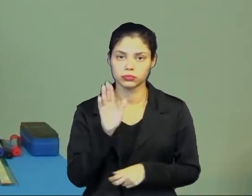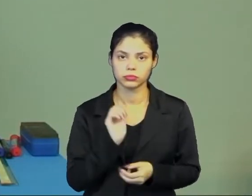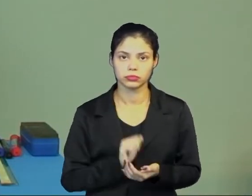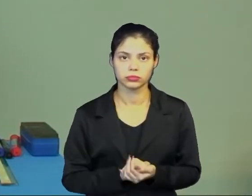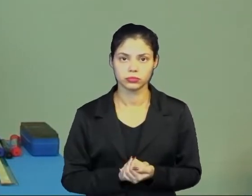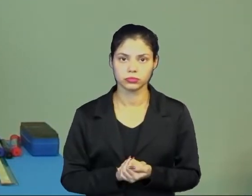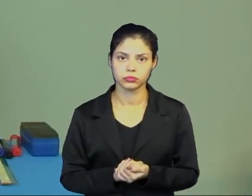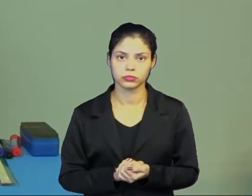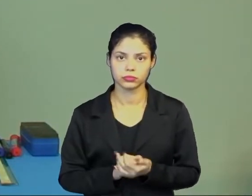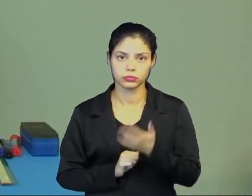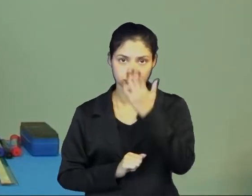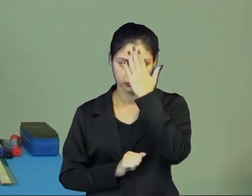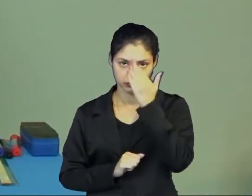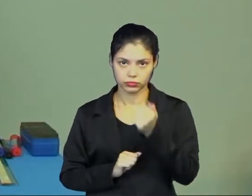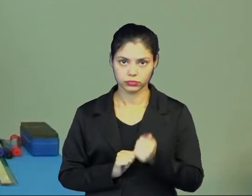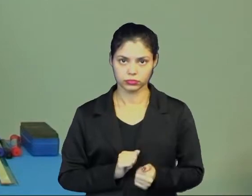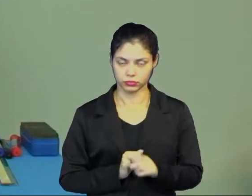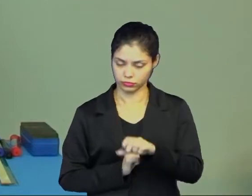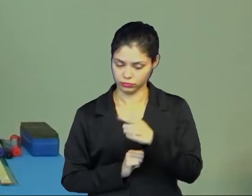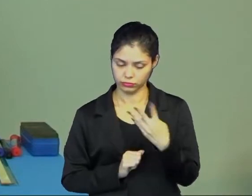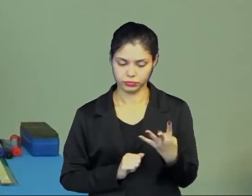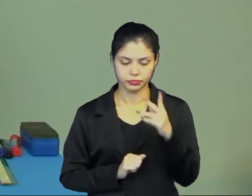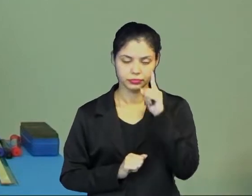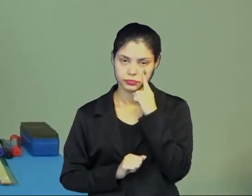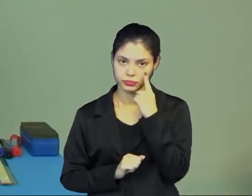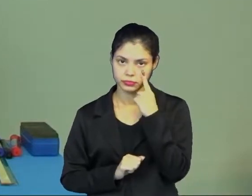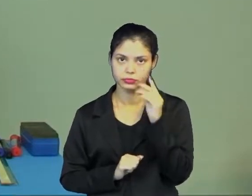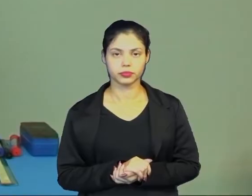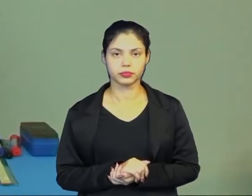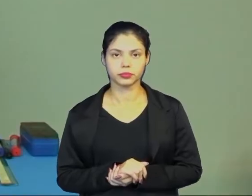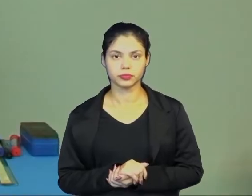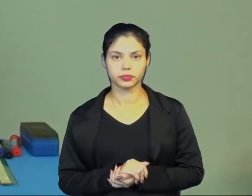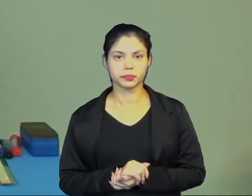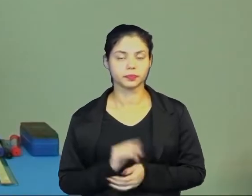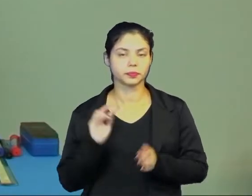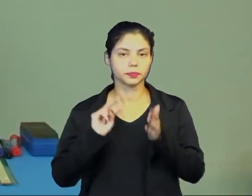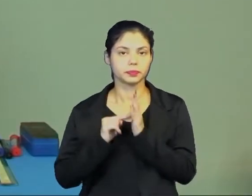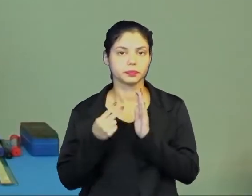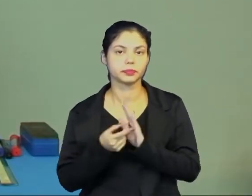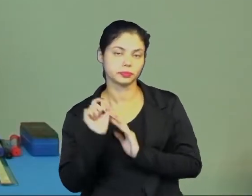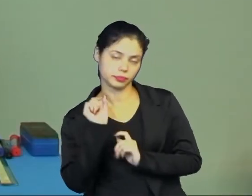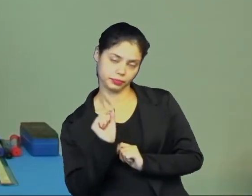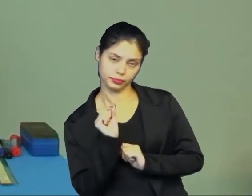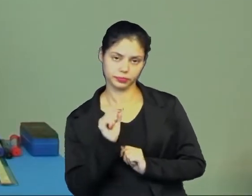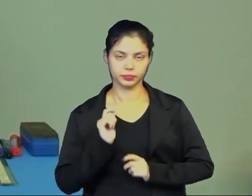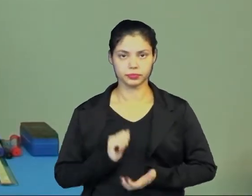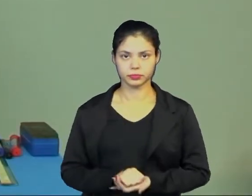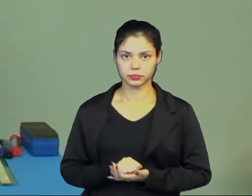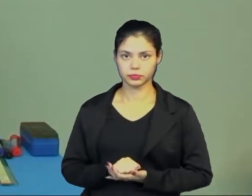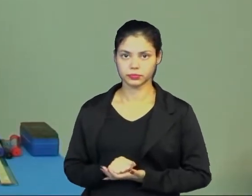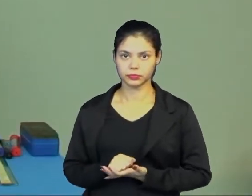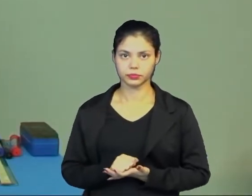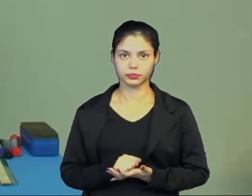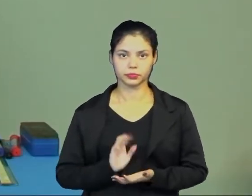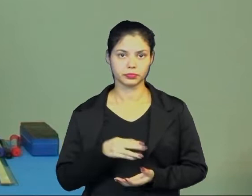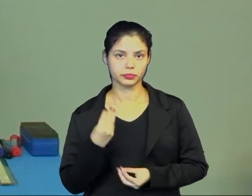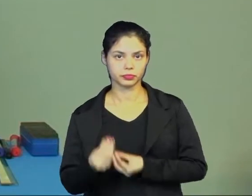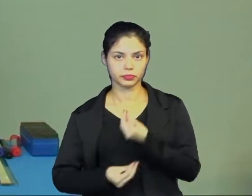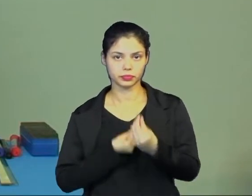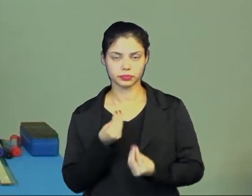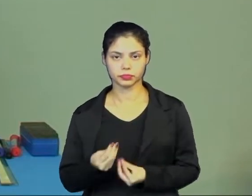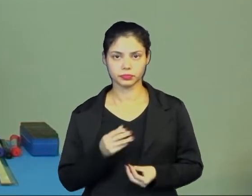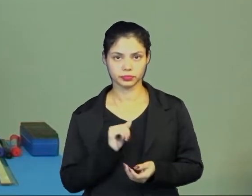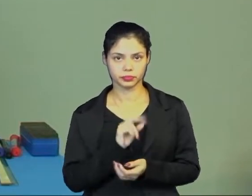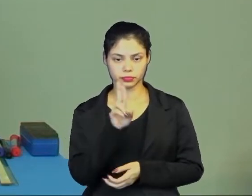mais? Para saber isso, é só olhar quantos sobraram. Isso quer dizer que, como eu